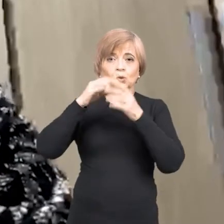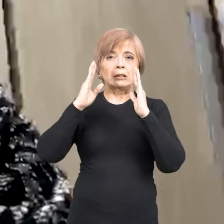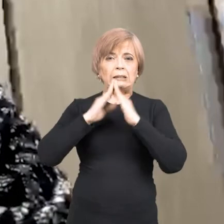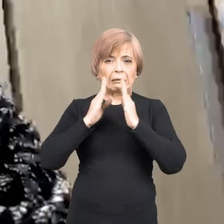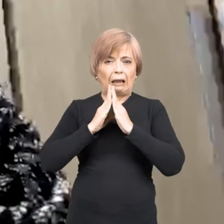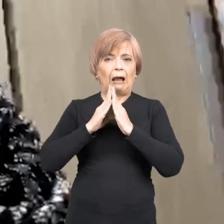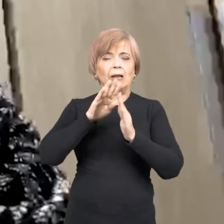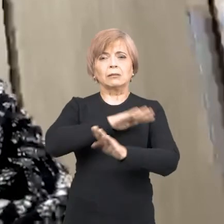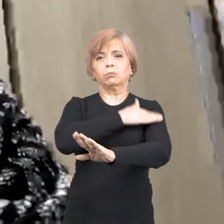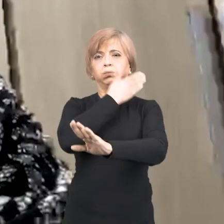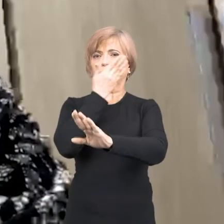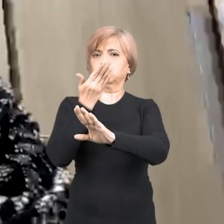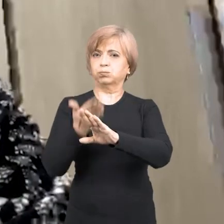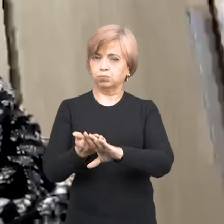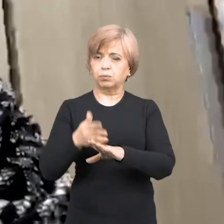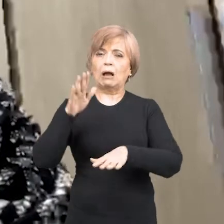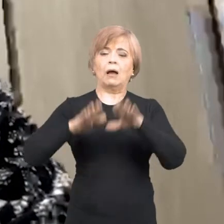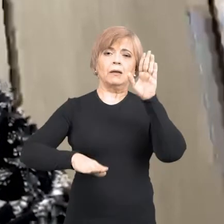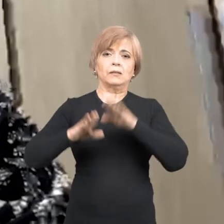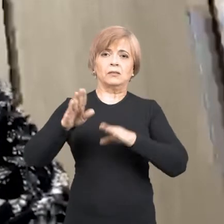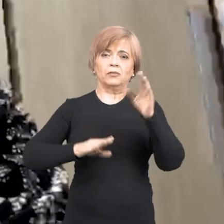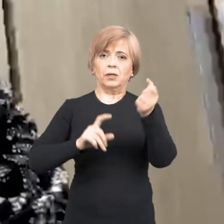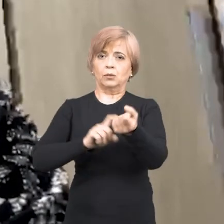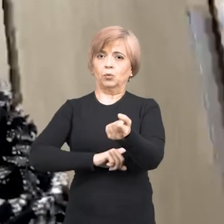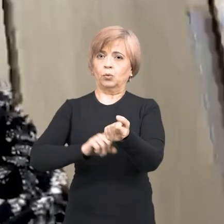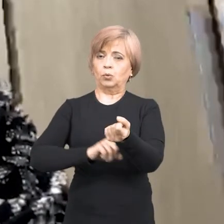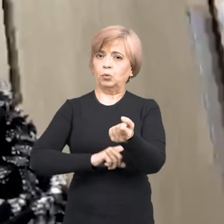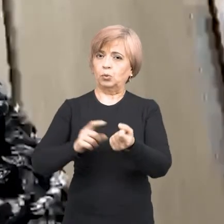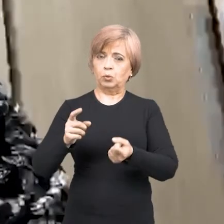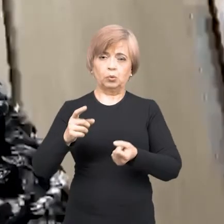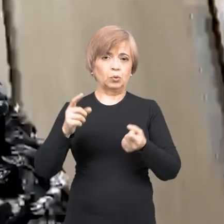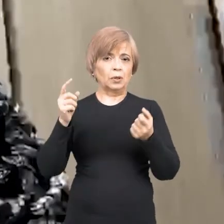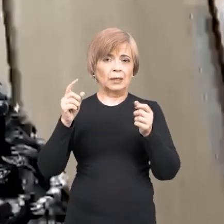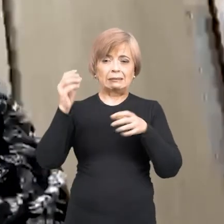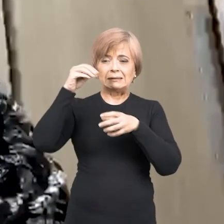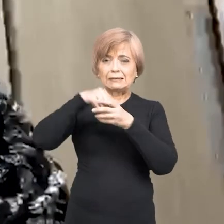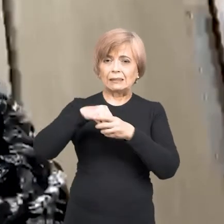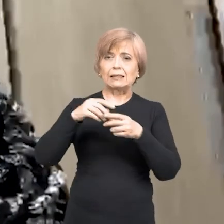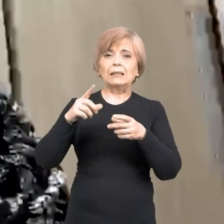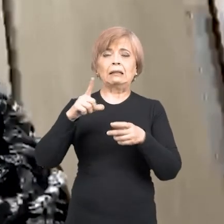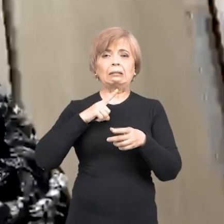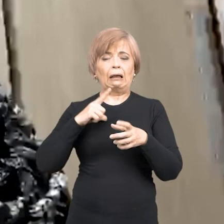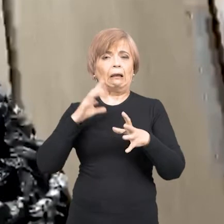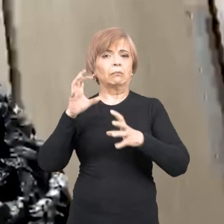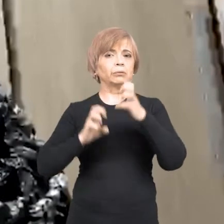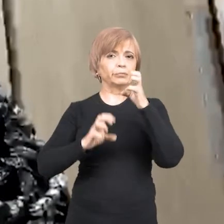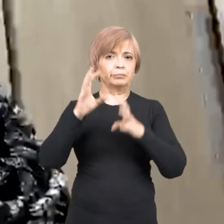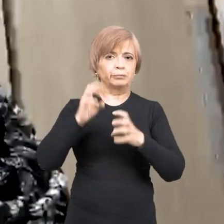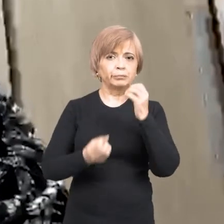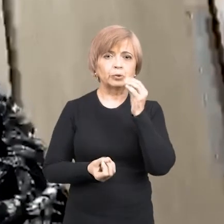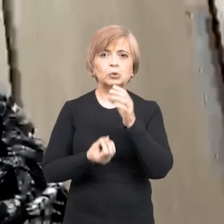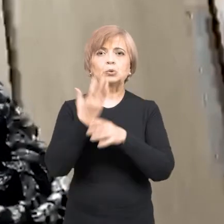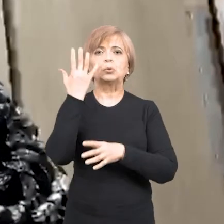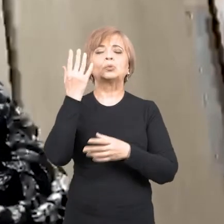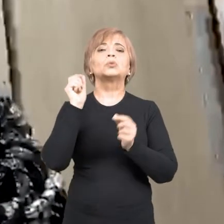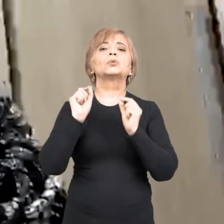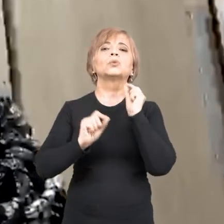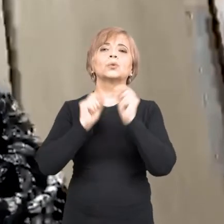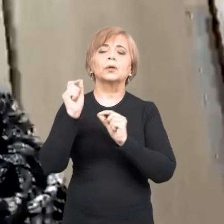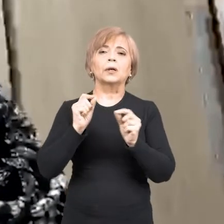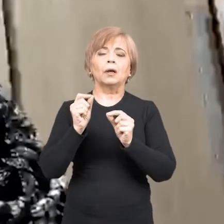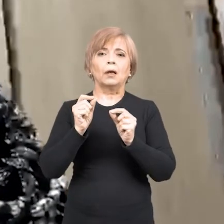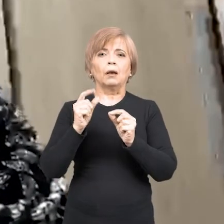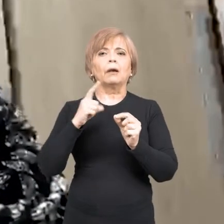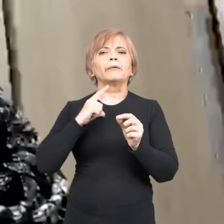no mesmo ambiente, né? Isso muitas vezes vai ser um elemento que pode impulsionar conflitos, que pode impulsionar